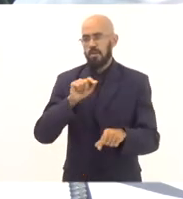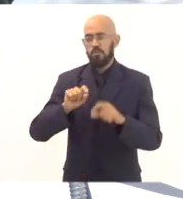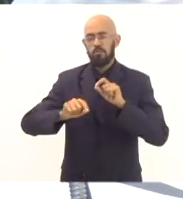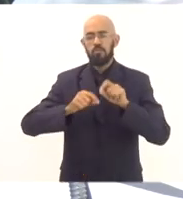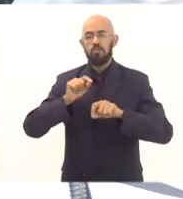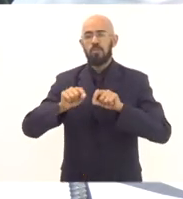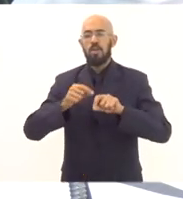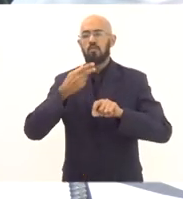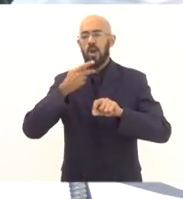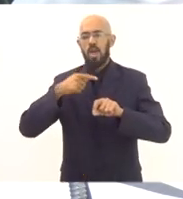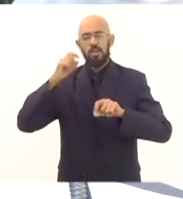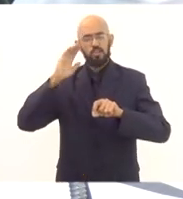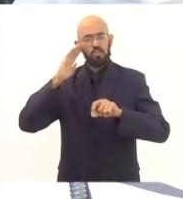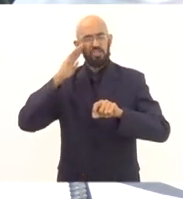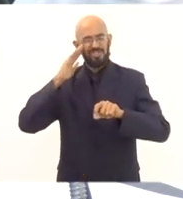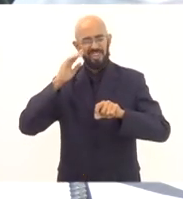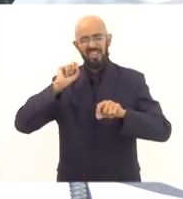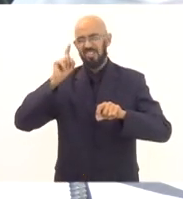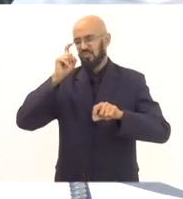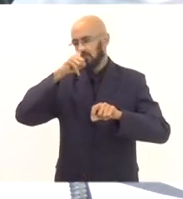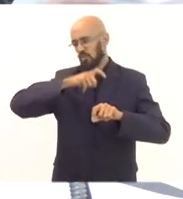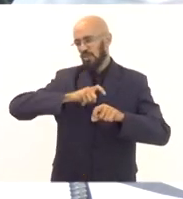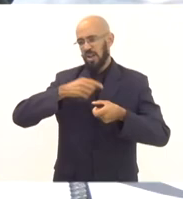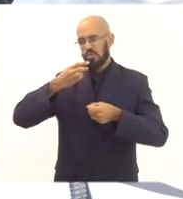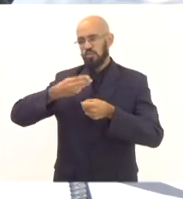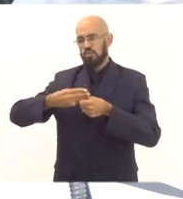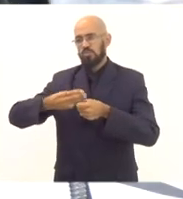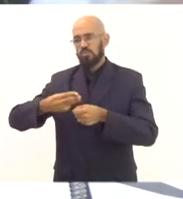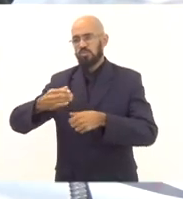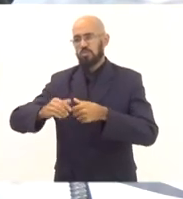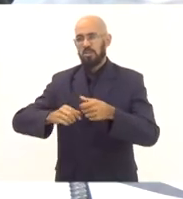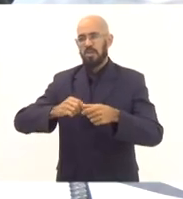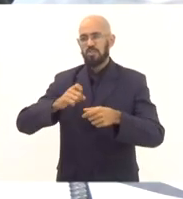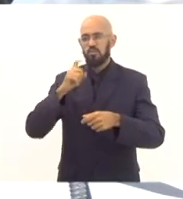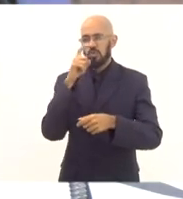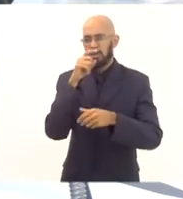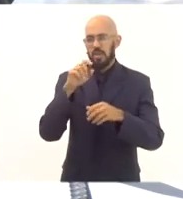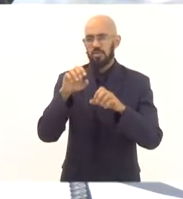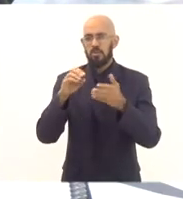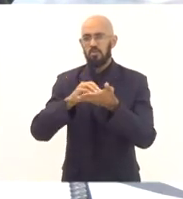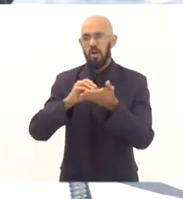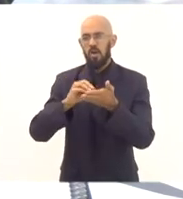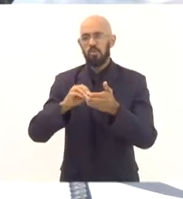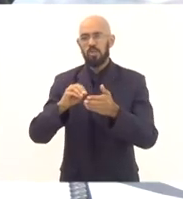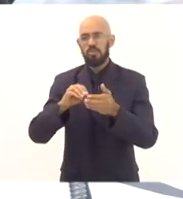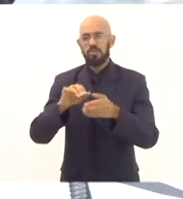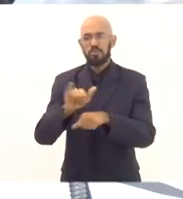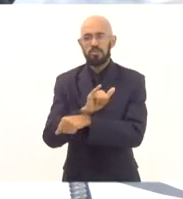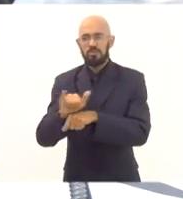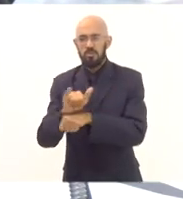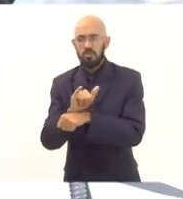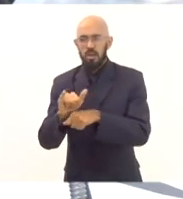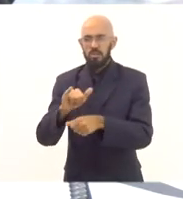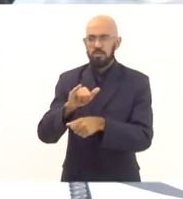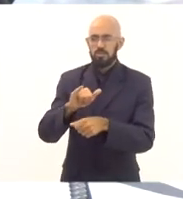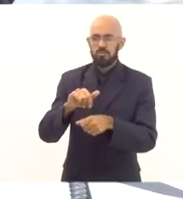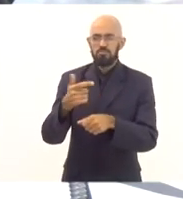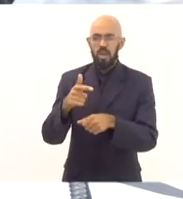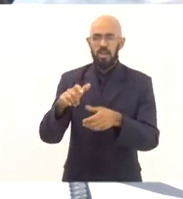compreende a dificuldade dos Municípios nessa busca ativa falta de estrutura para outra coisa mas